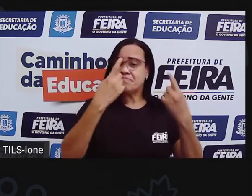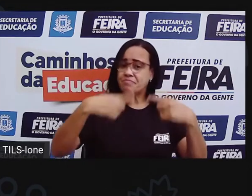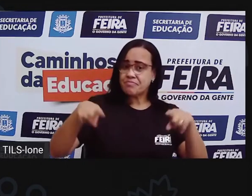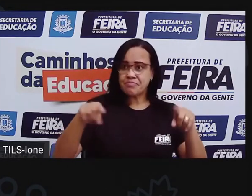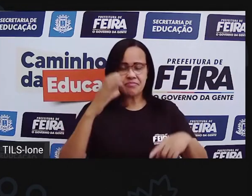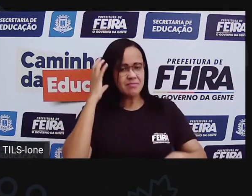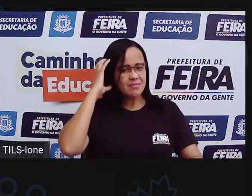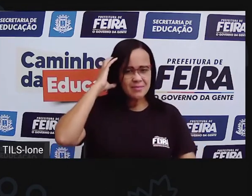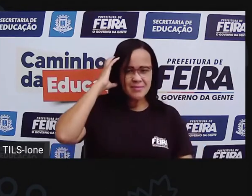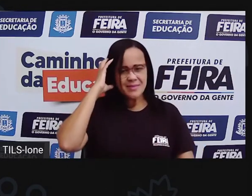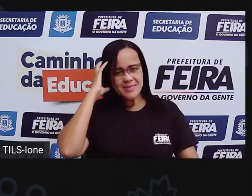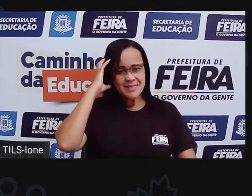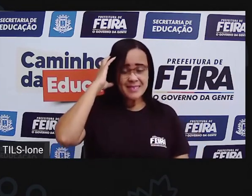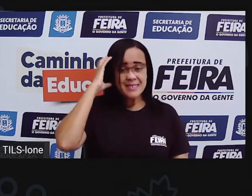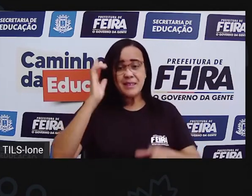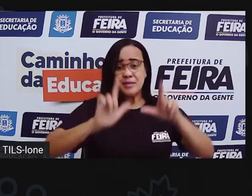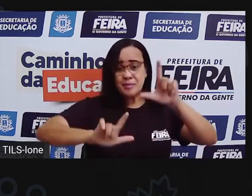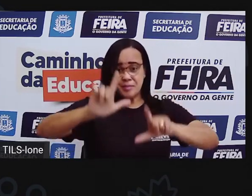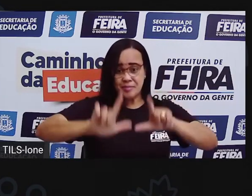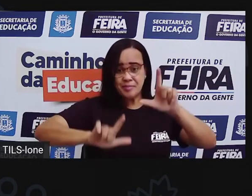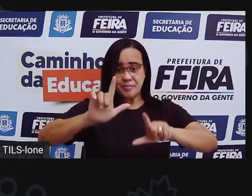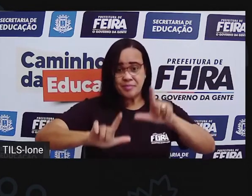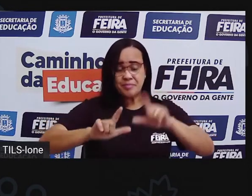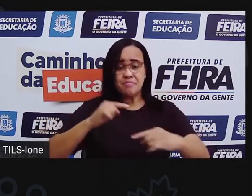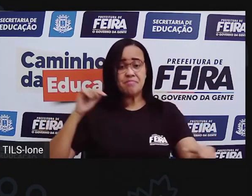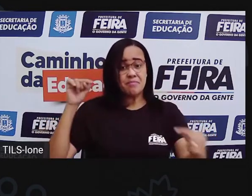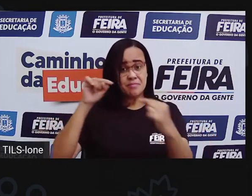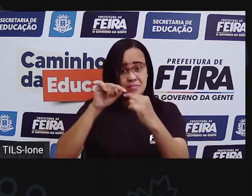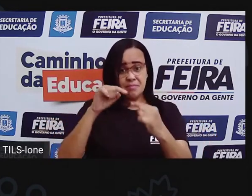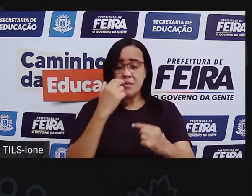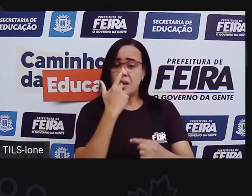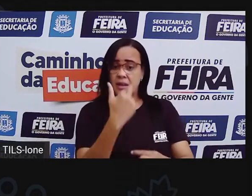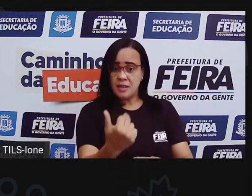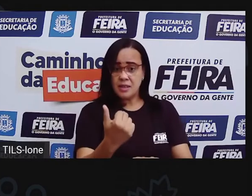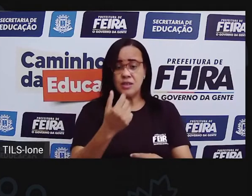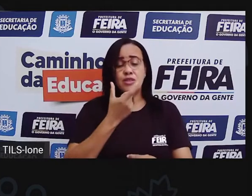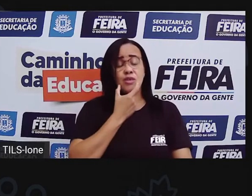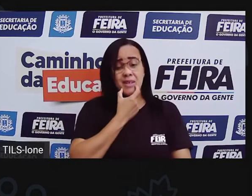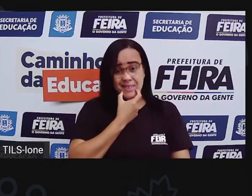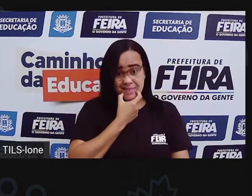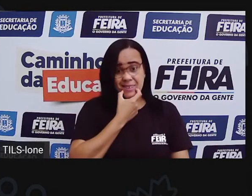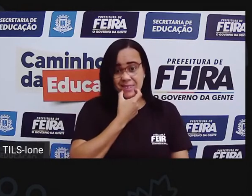rádio, na TV, que estão na língua inglesa. É.